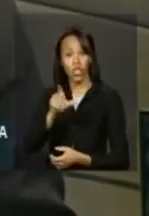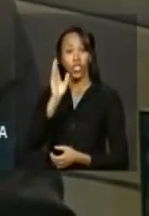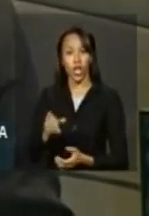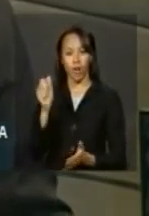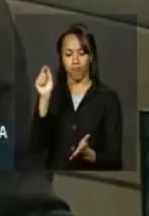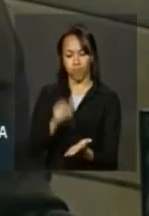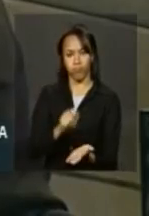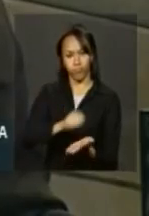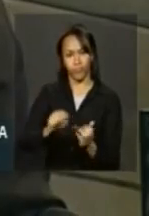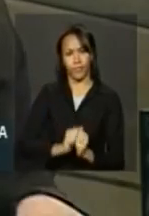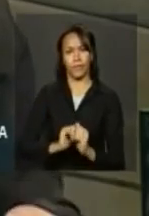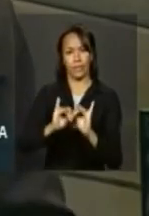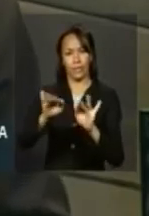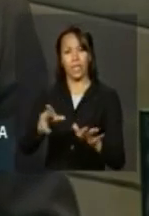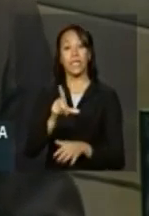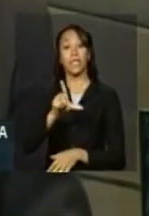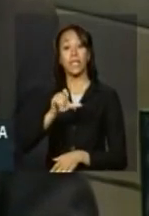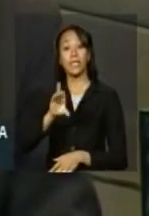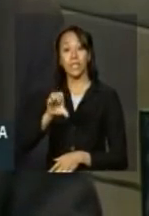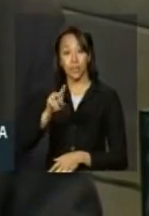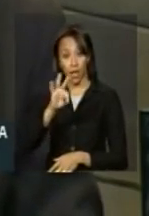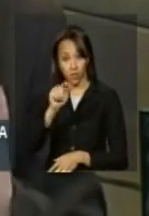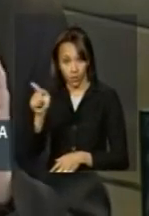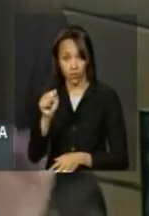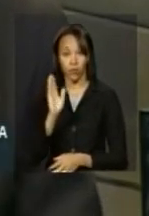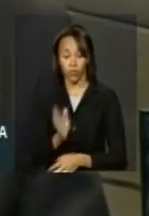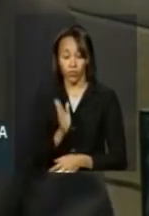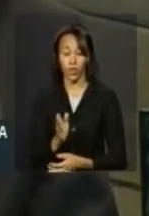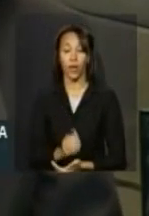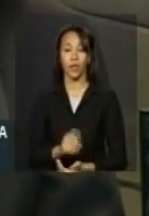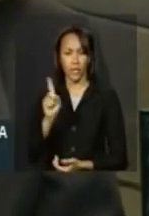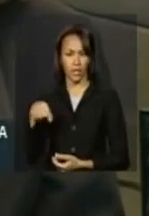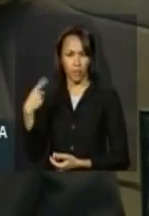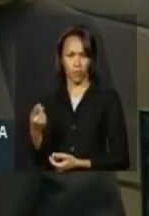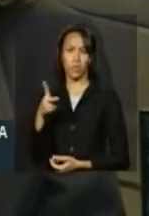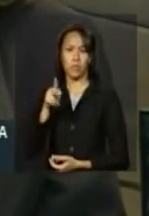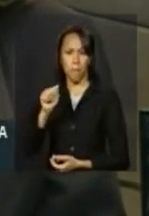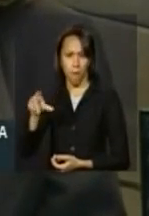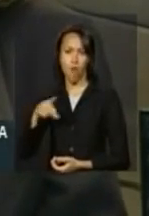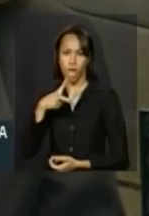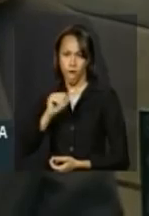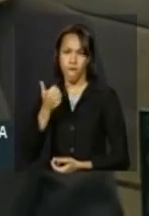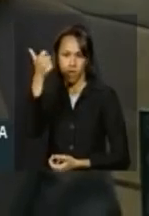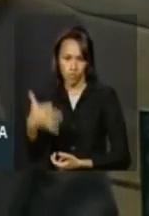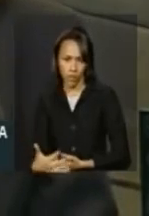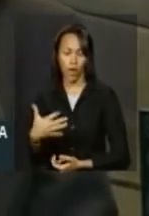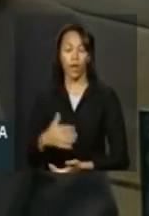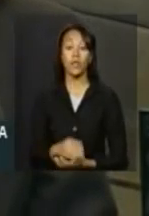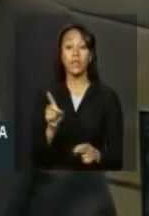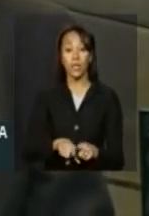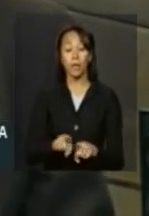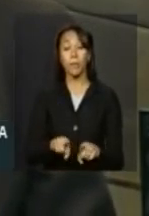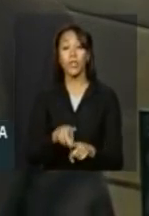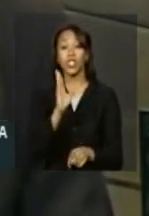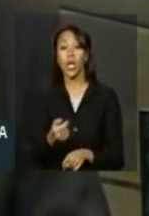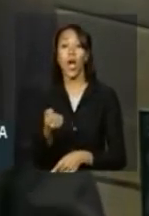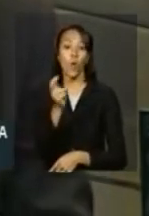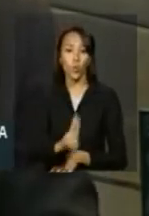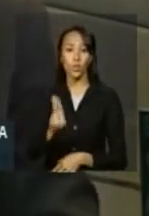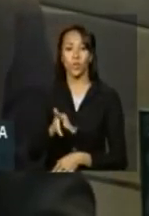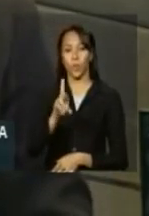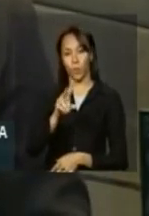sua primeira licitação de CREMA 2, depois Paulo Sérgio vai falar disso, já usando o